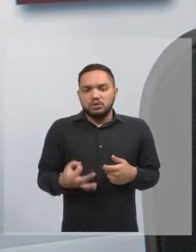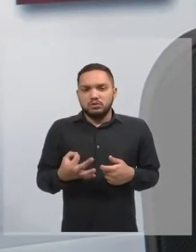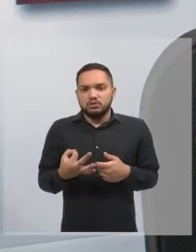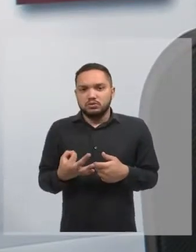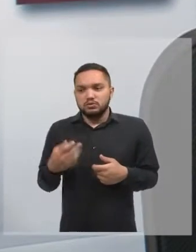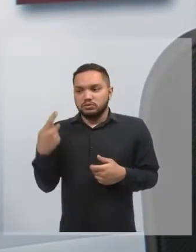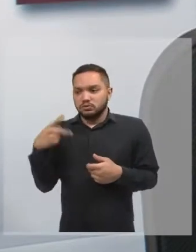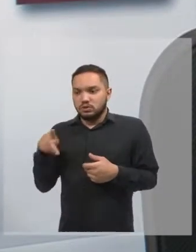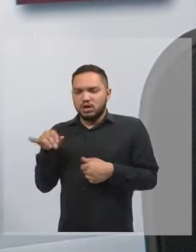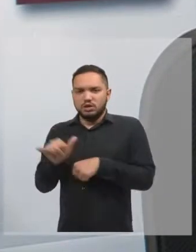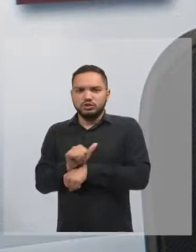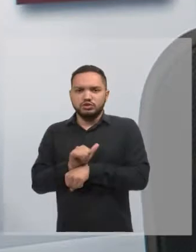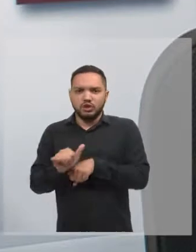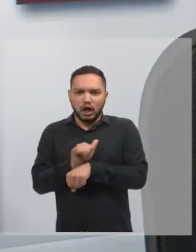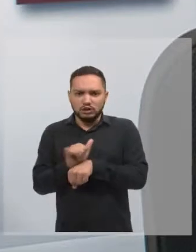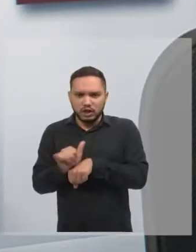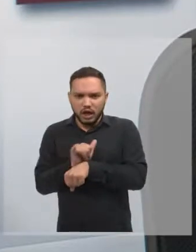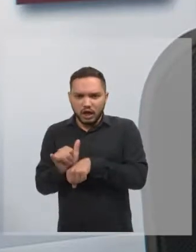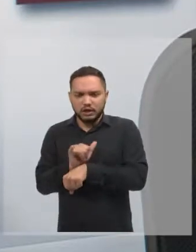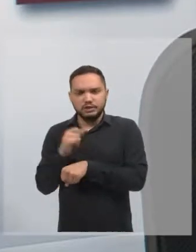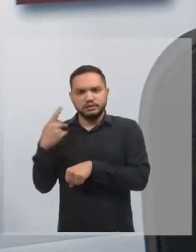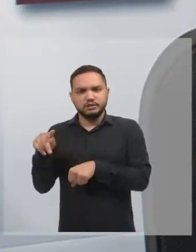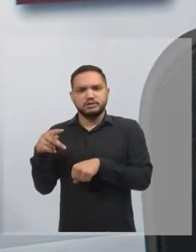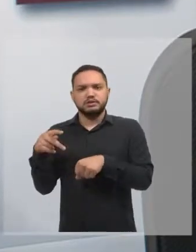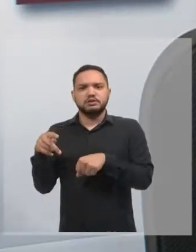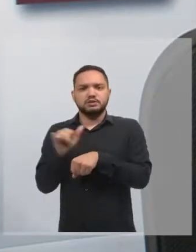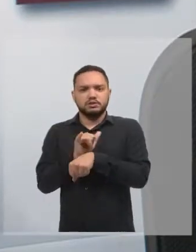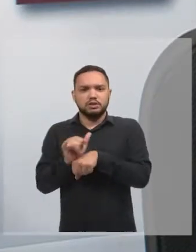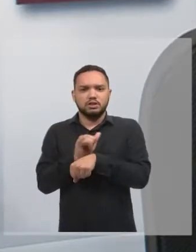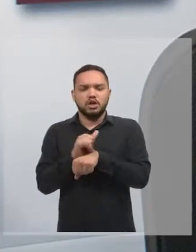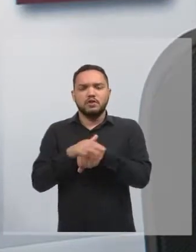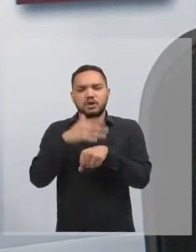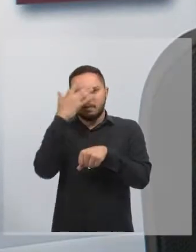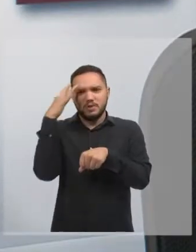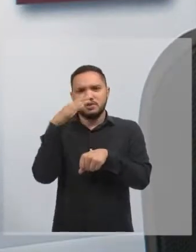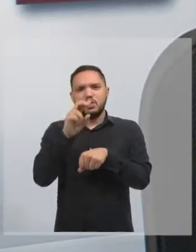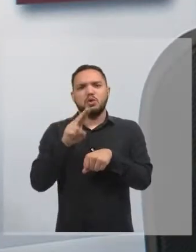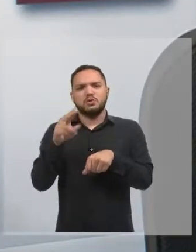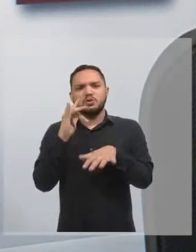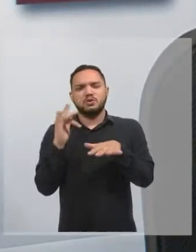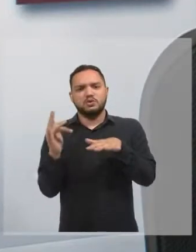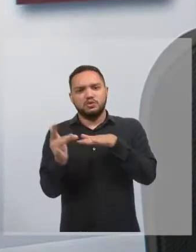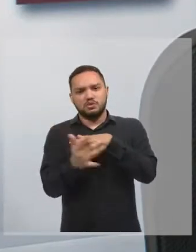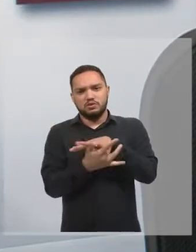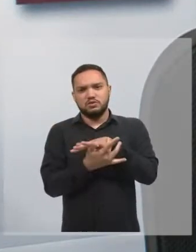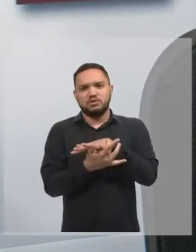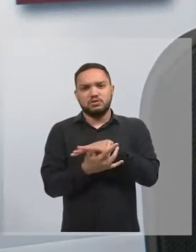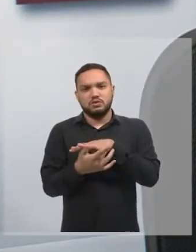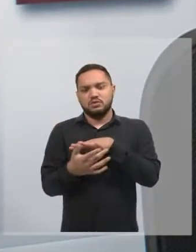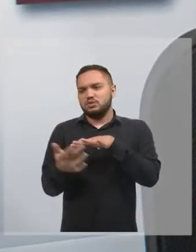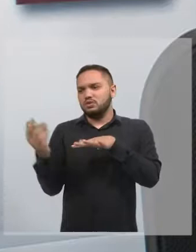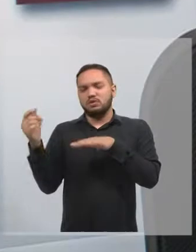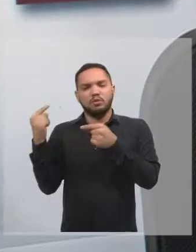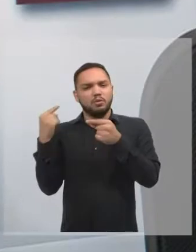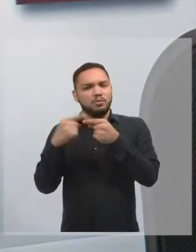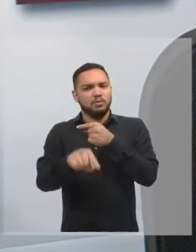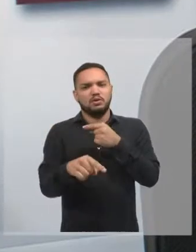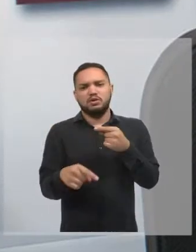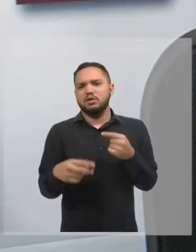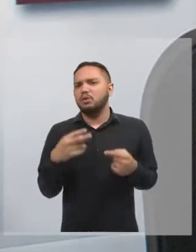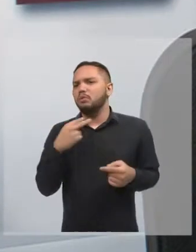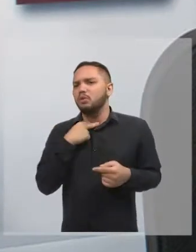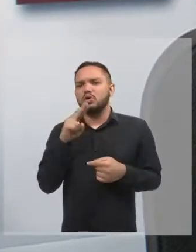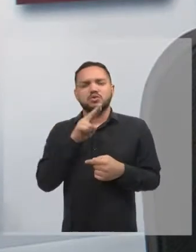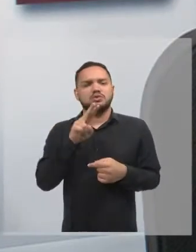os mecanismos que ele tem para conversar com a população são os mecanismos institucionais.